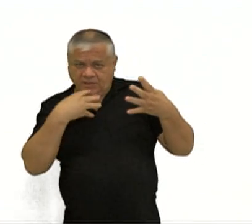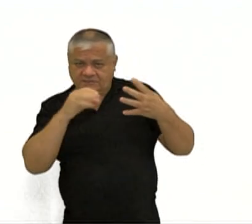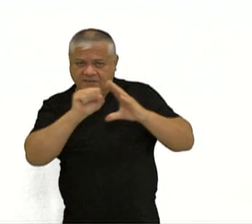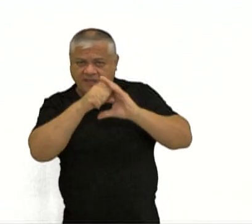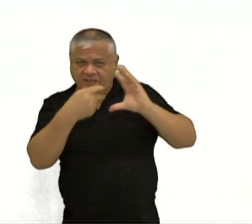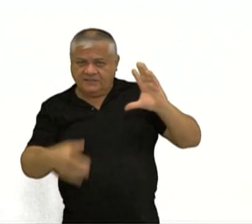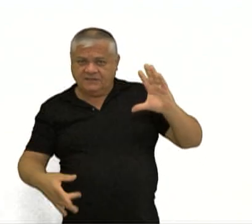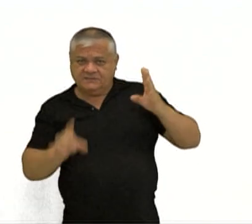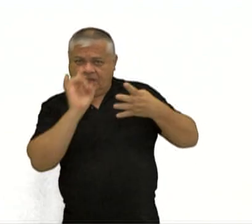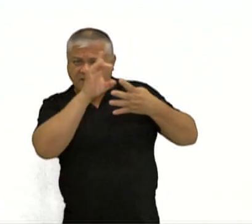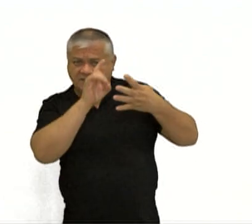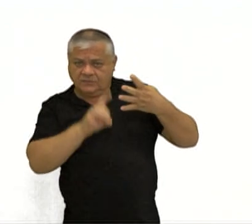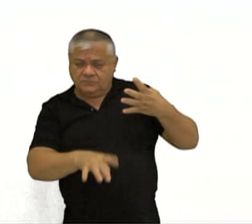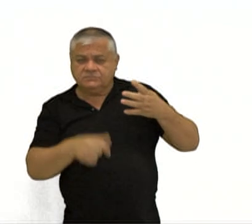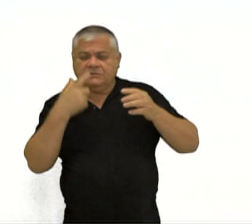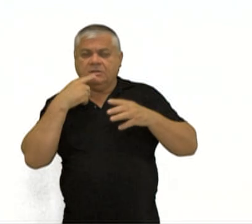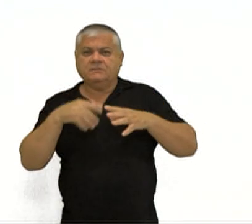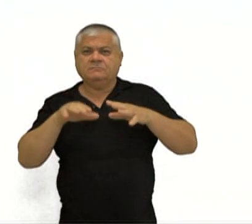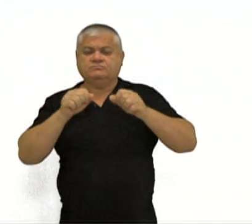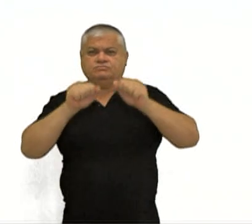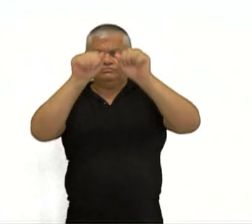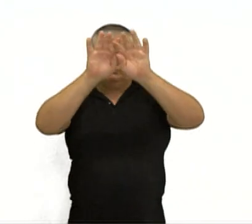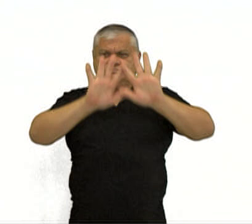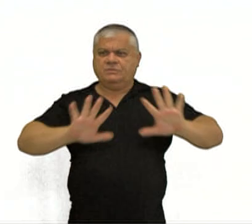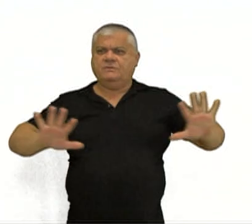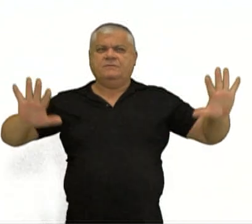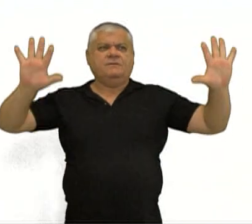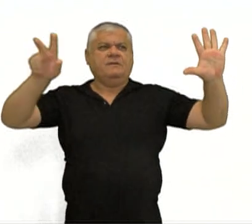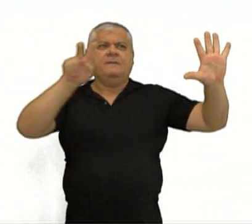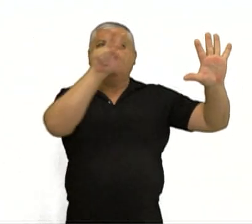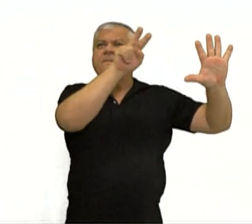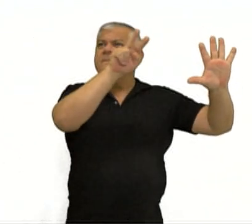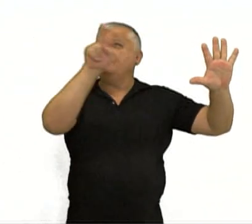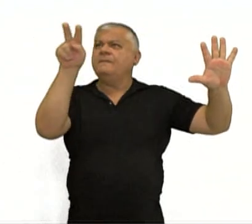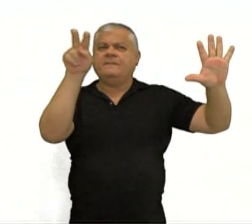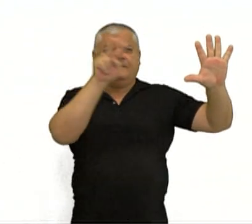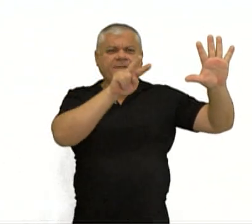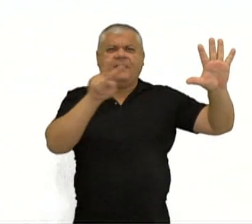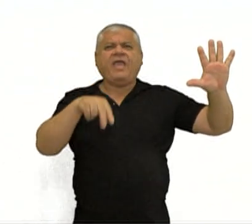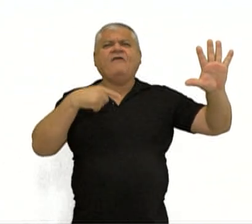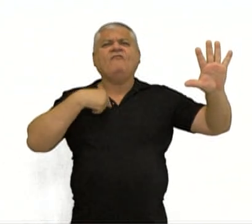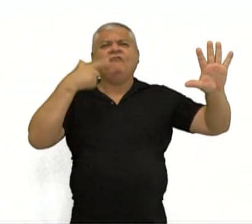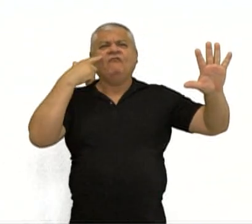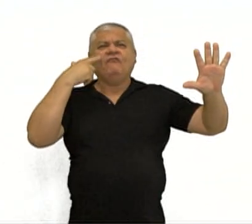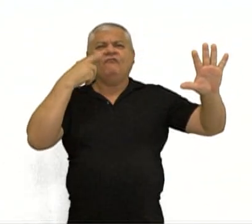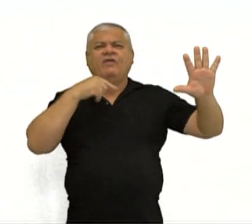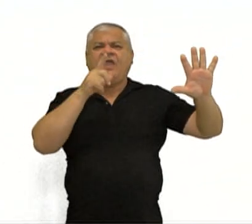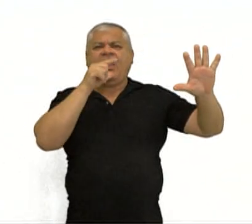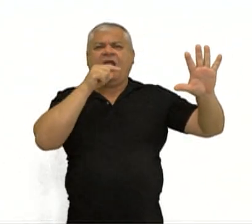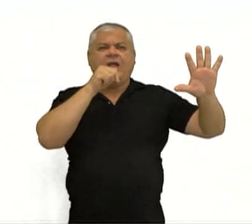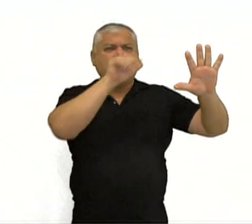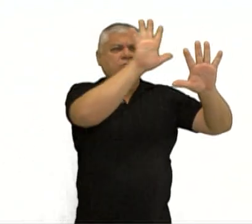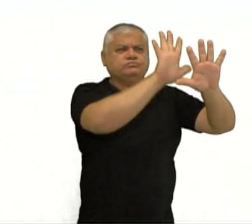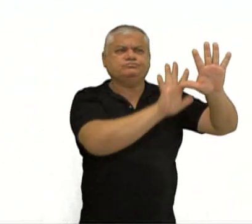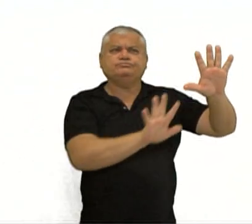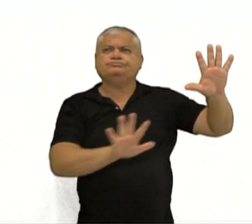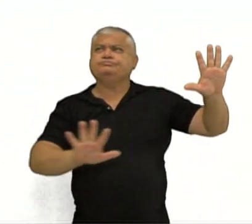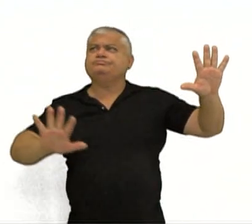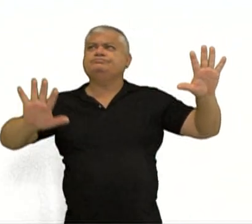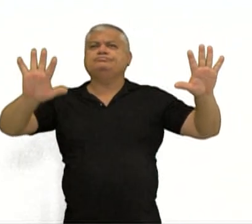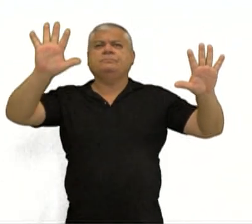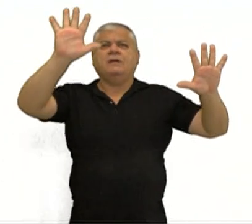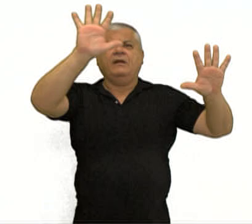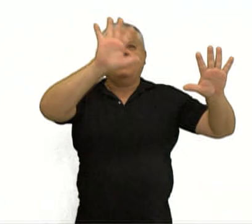Então, quando nós pegamos o mapa do mundo, nós observamos essas divisões. Aqui as partes com água em azul no nosso